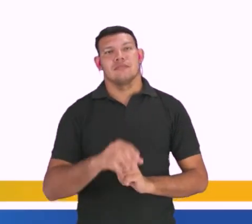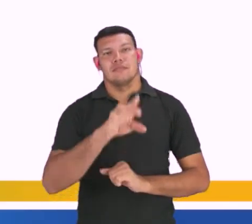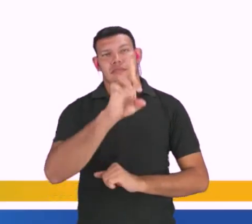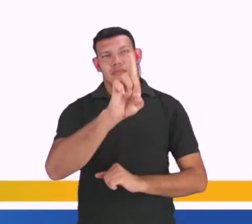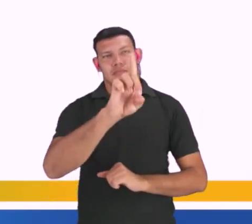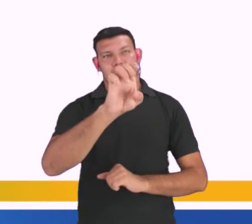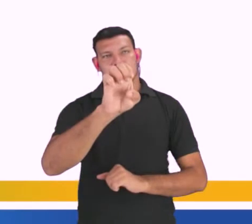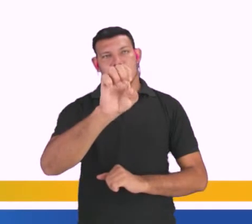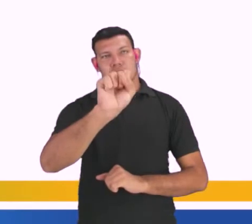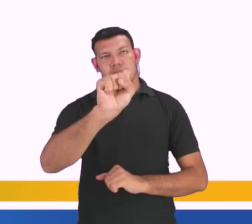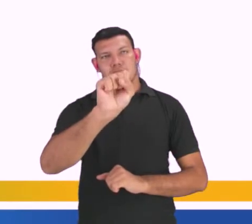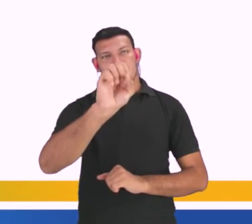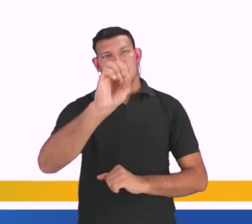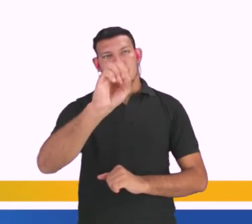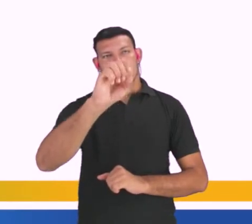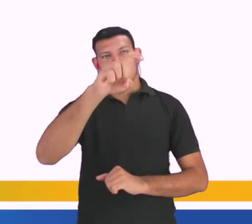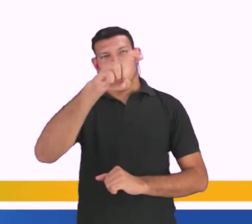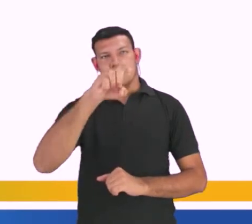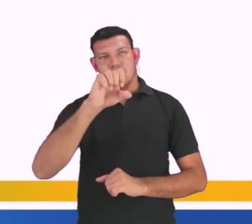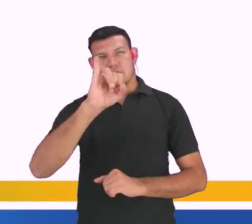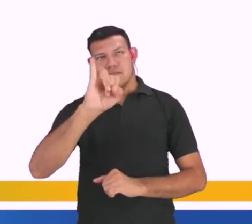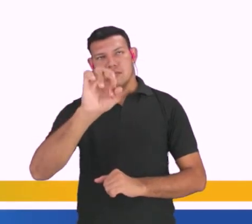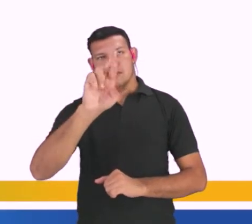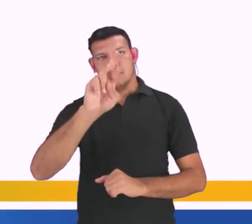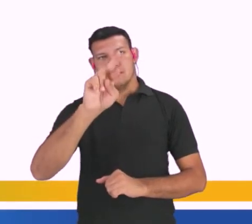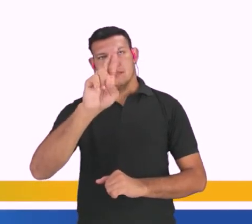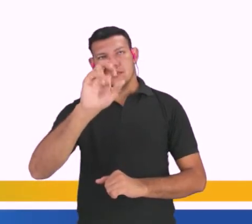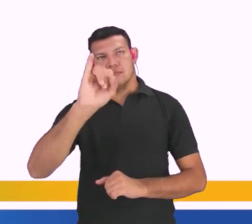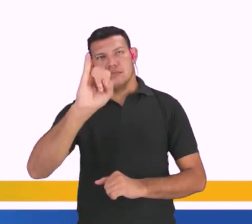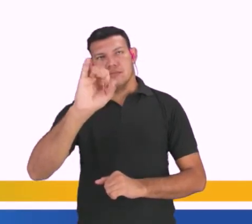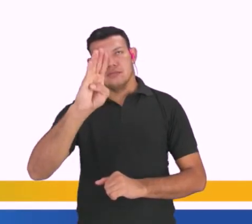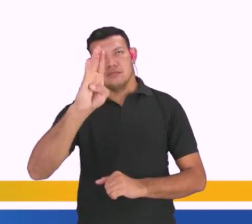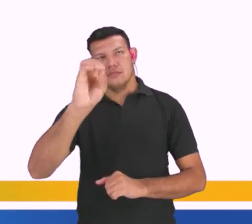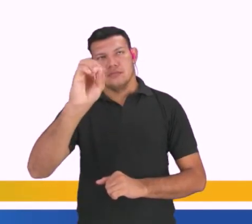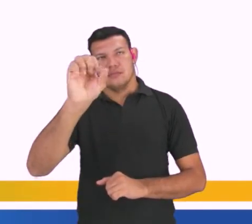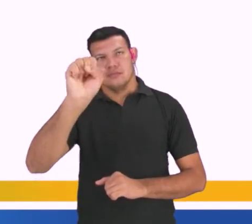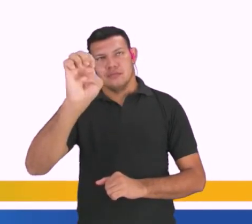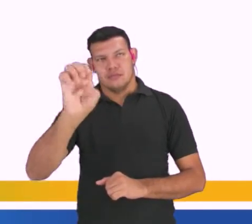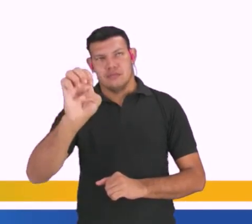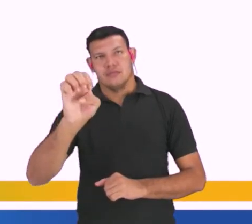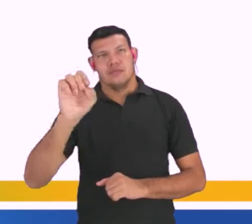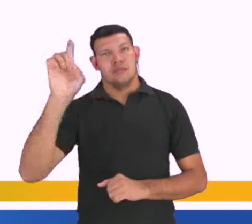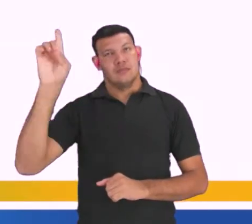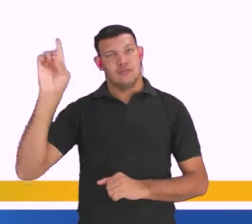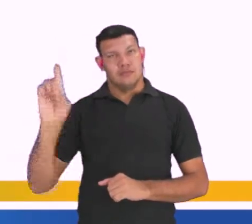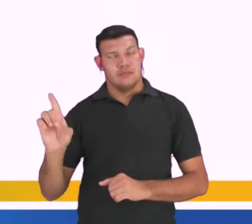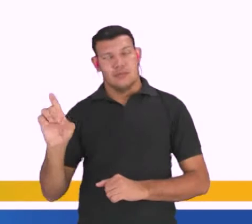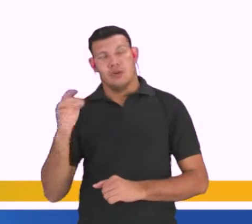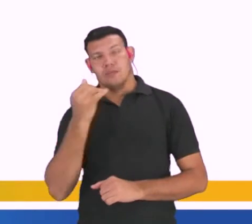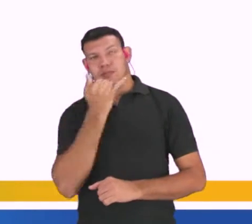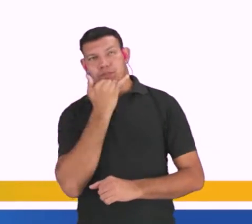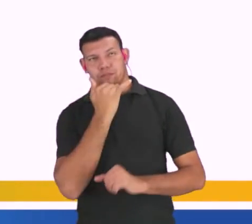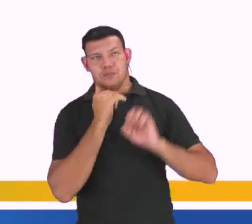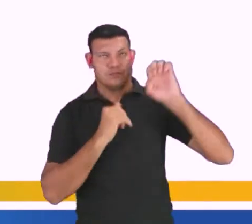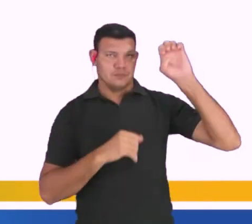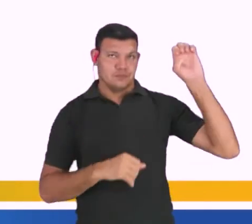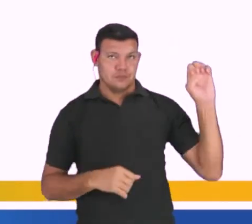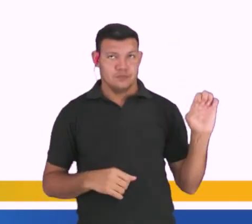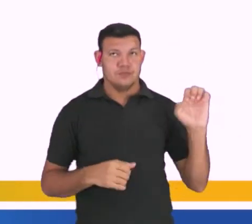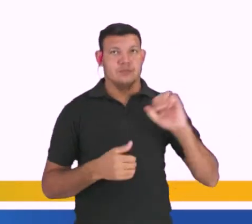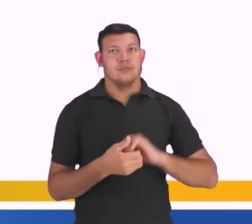desoxirribose, né, que é essa substância que você vê a sua parte